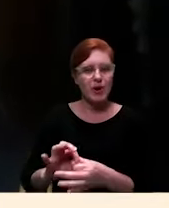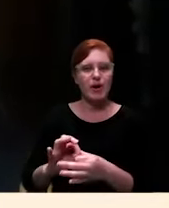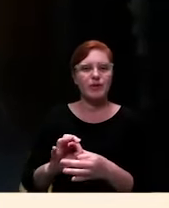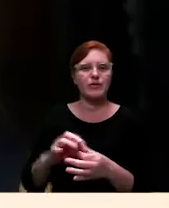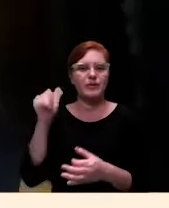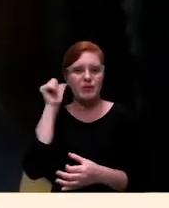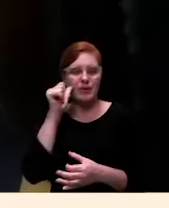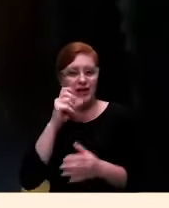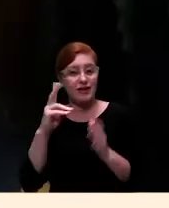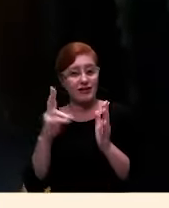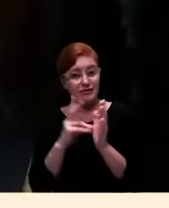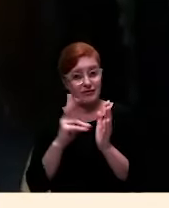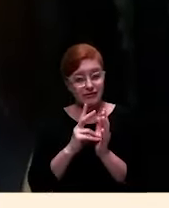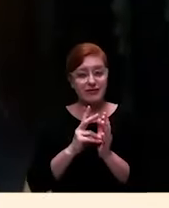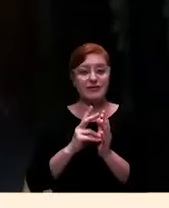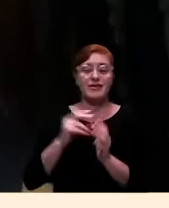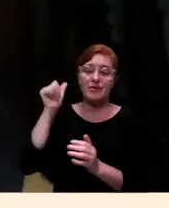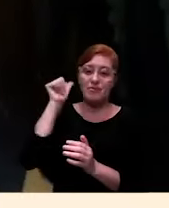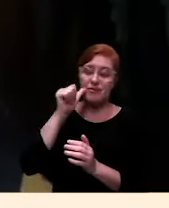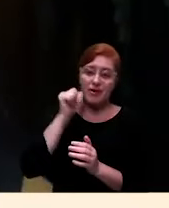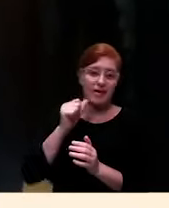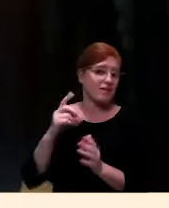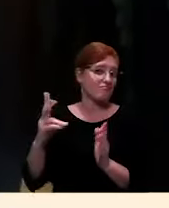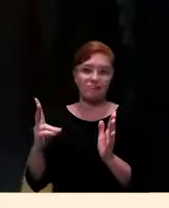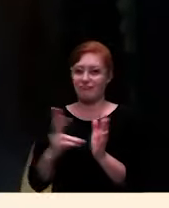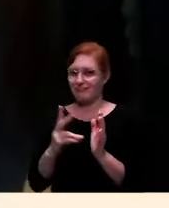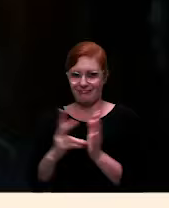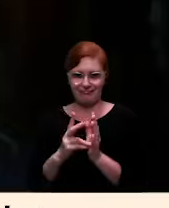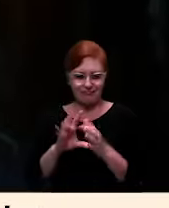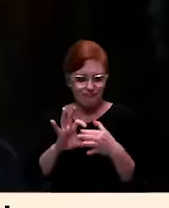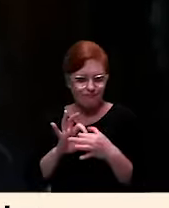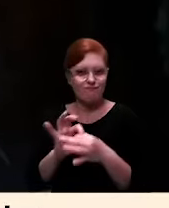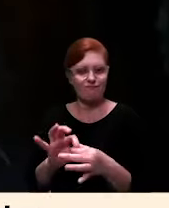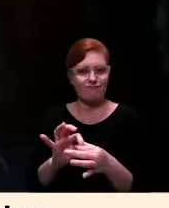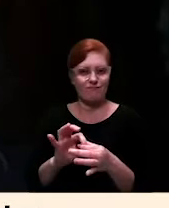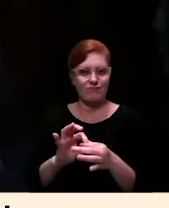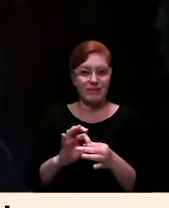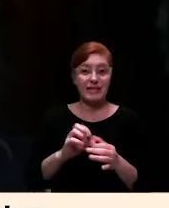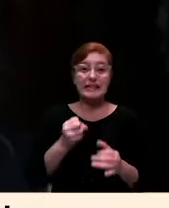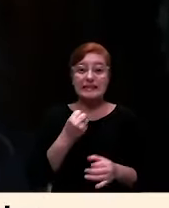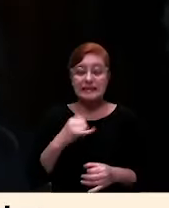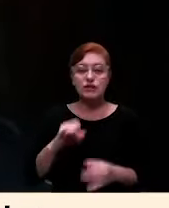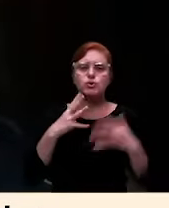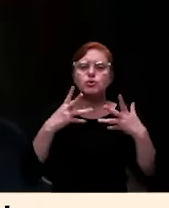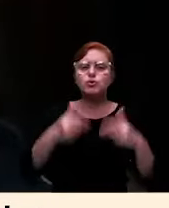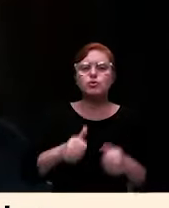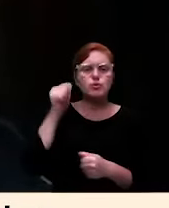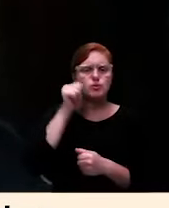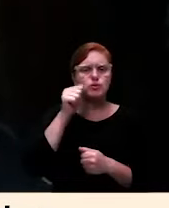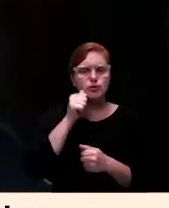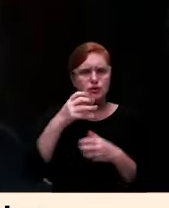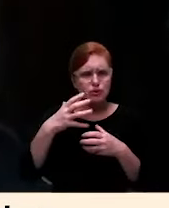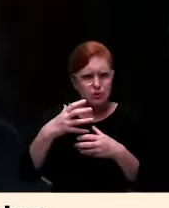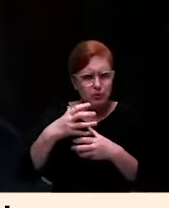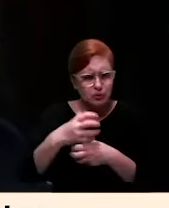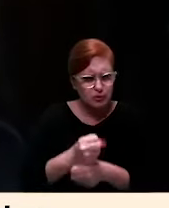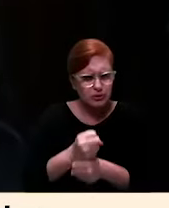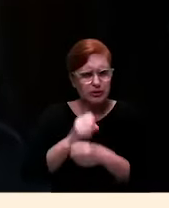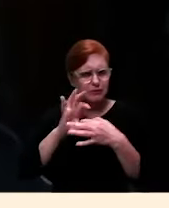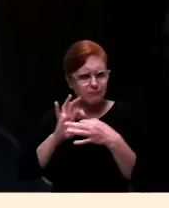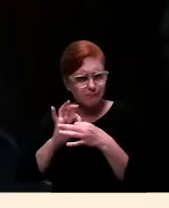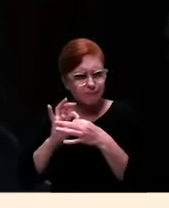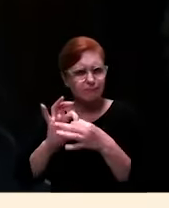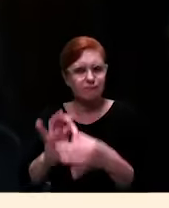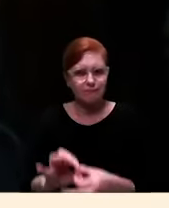também, essa união entre indígenas e não indígenas. Eu penso que se todas as mulheres se